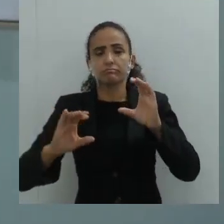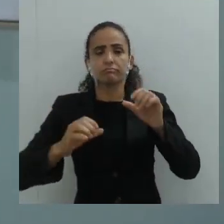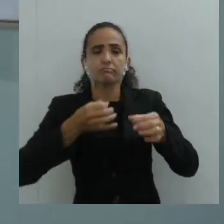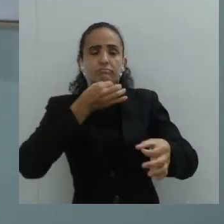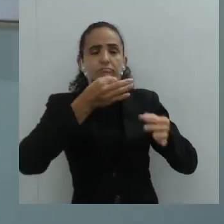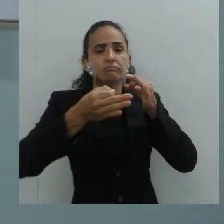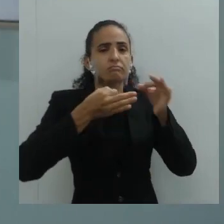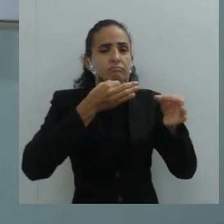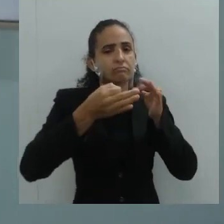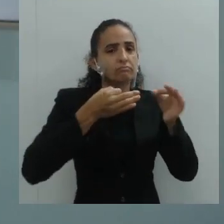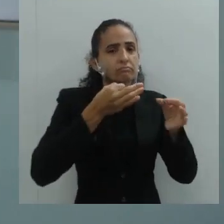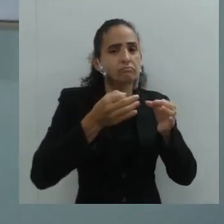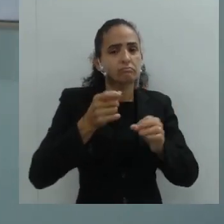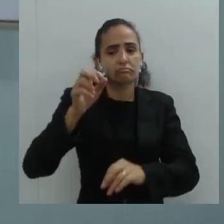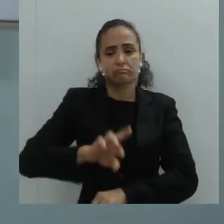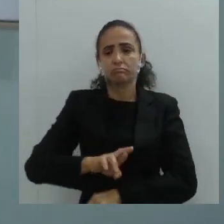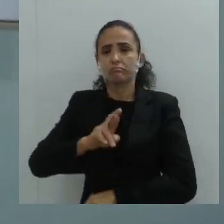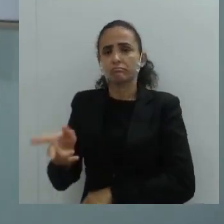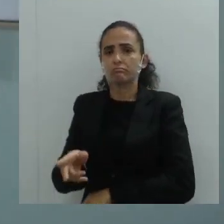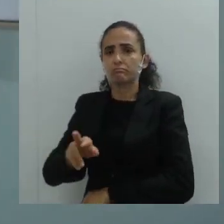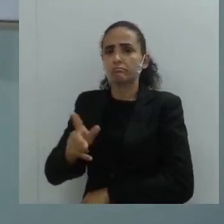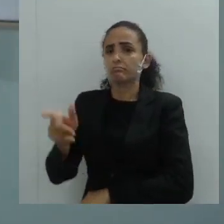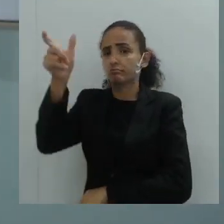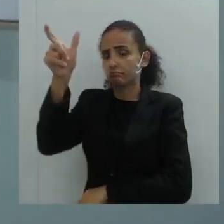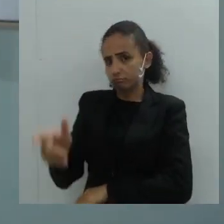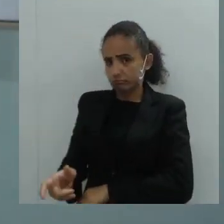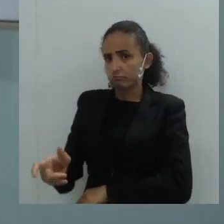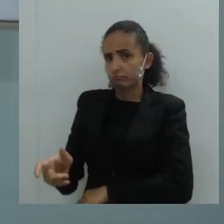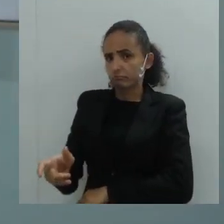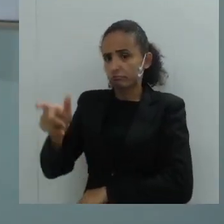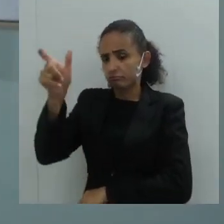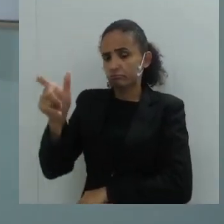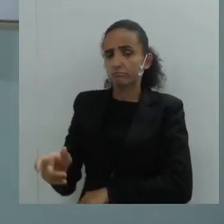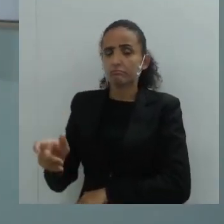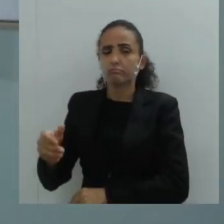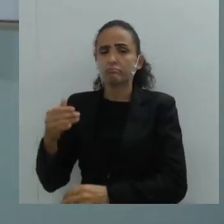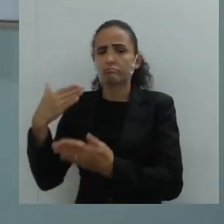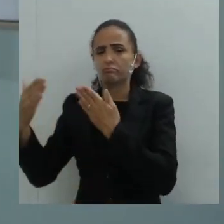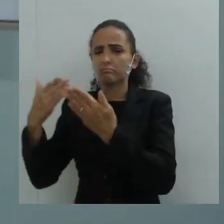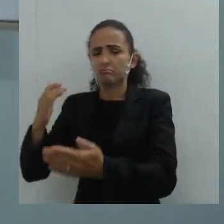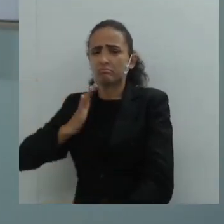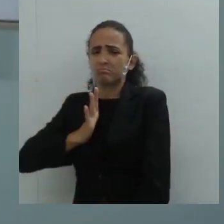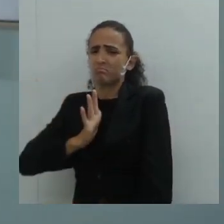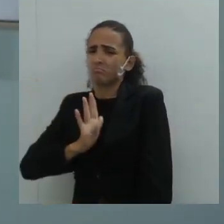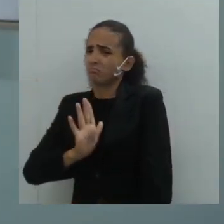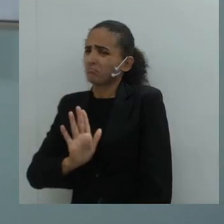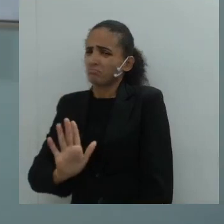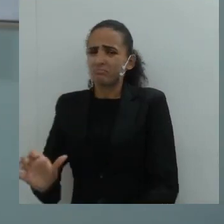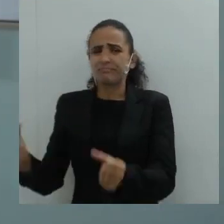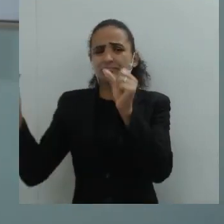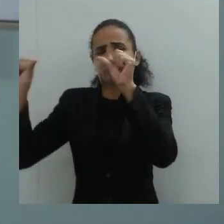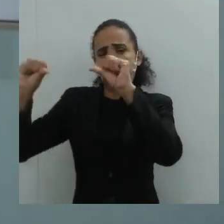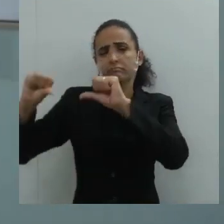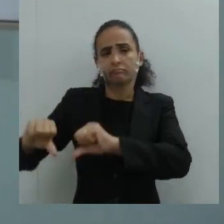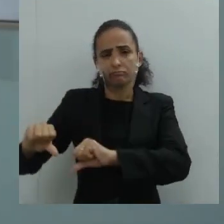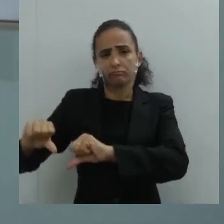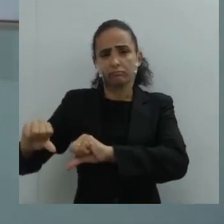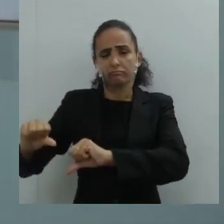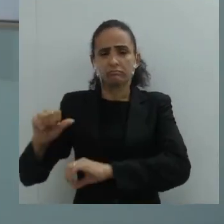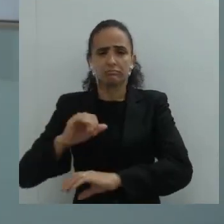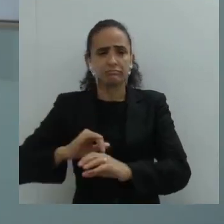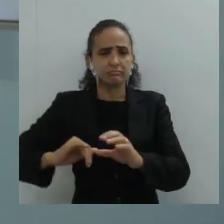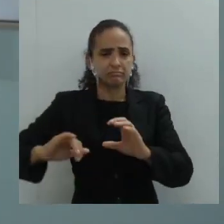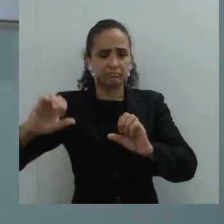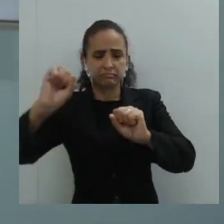também trabalhar o contra-argumento, sermos contra a esses discursos de ódios, certo, que